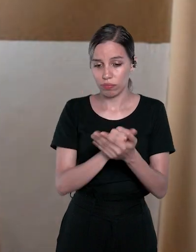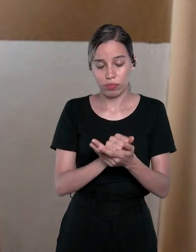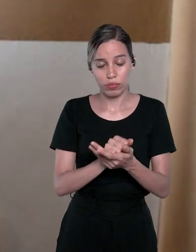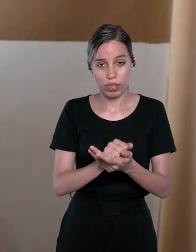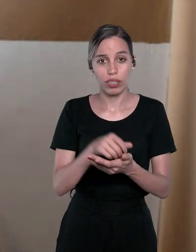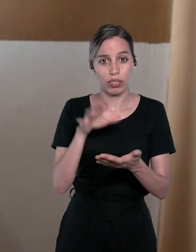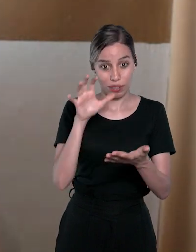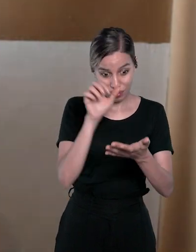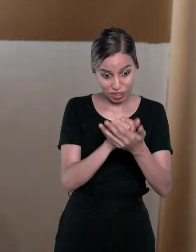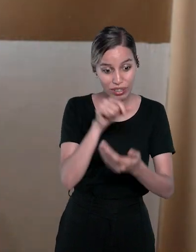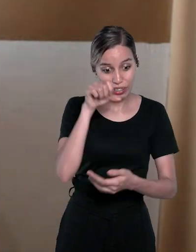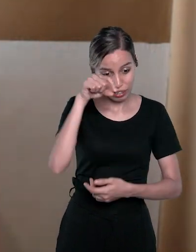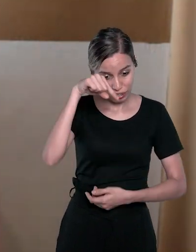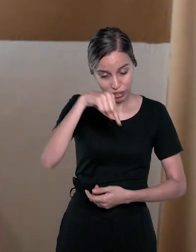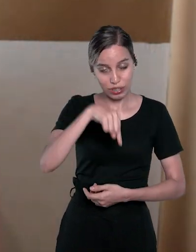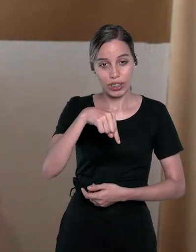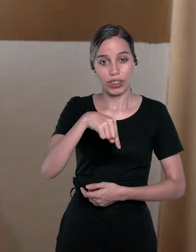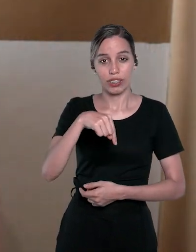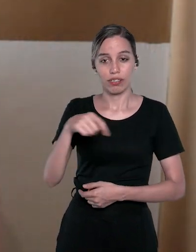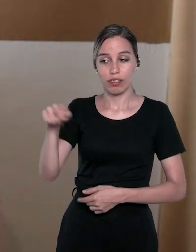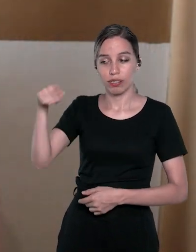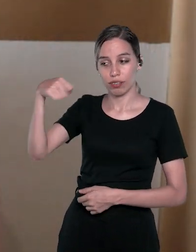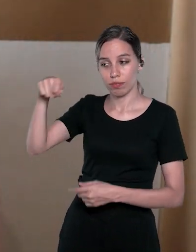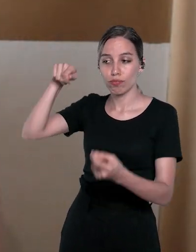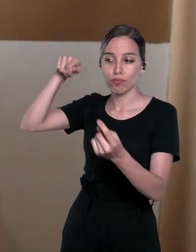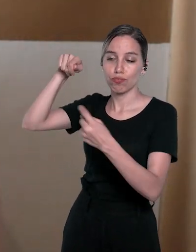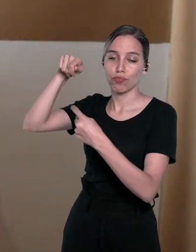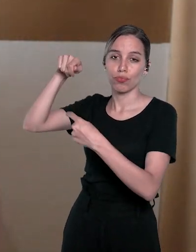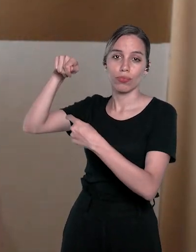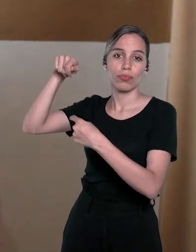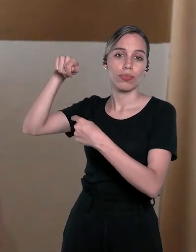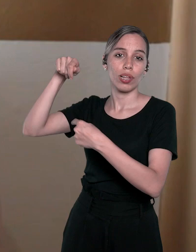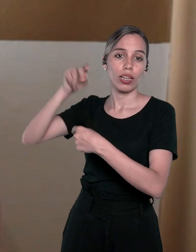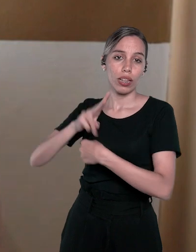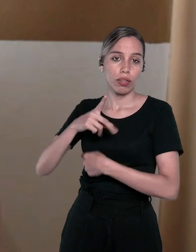se inscreveu, se inscrever e ativar o sininho para ser